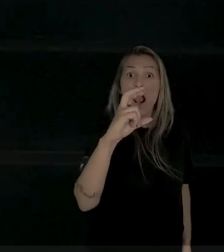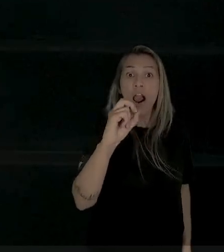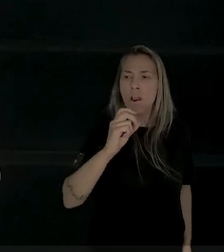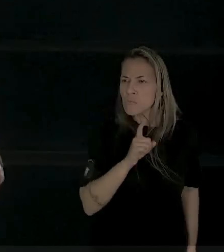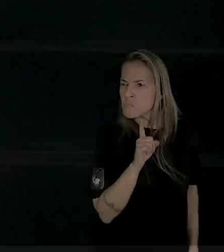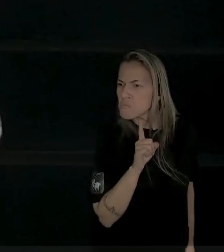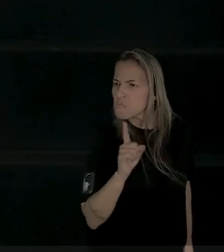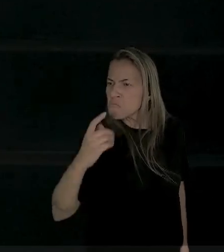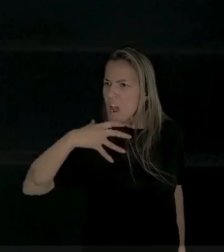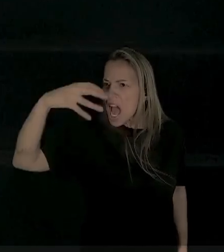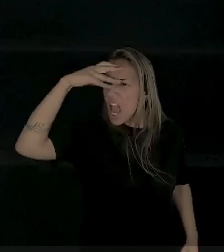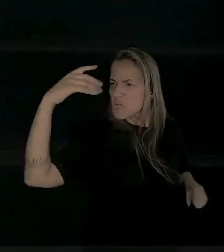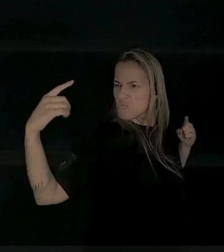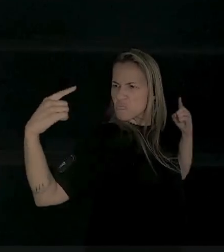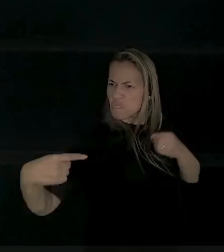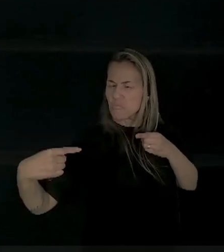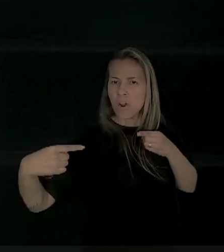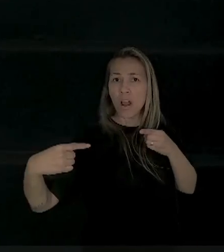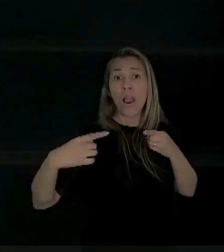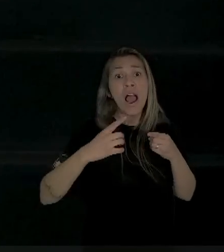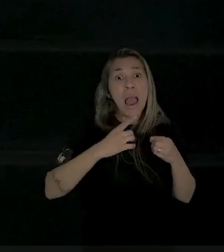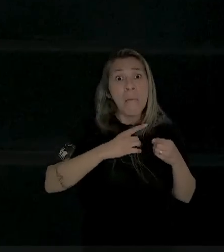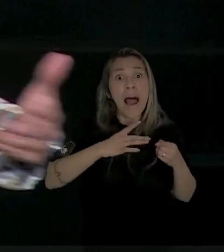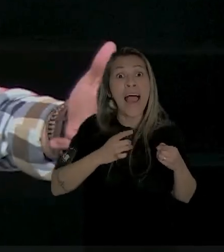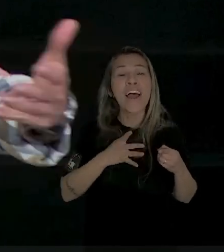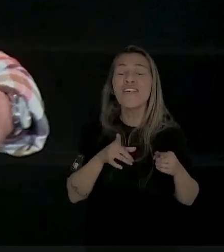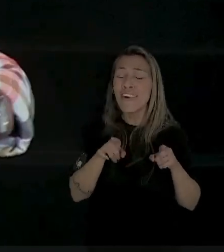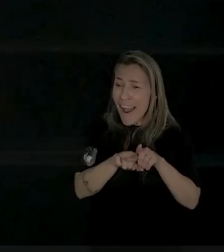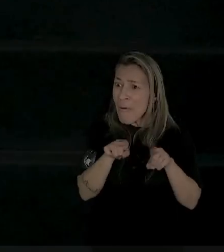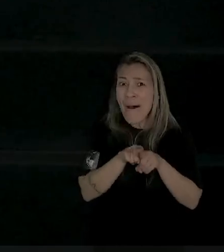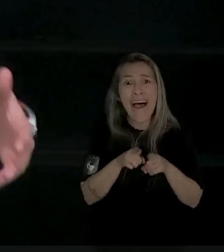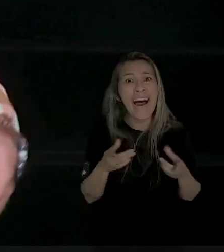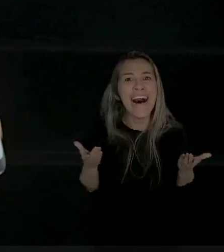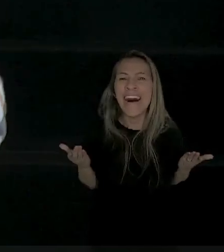Acabe, mas ainda assim teve medo. Você